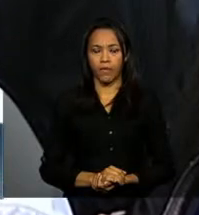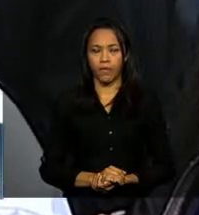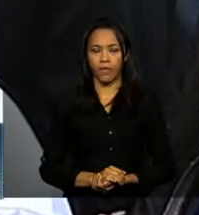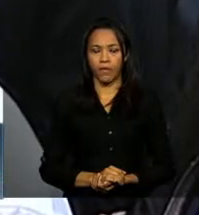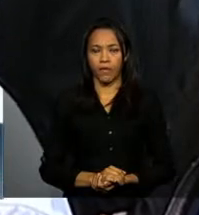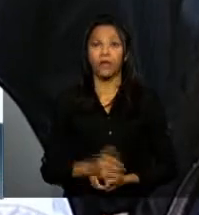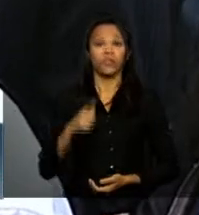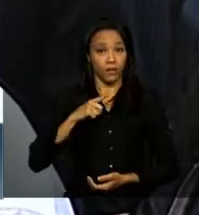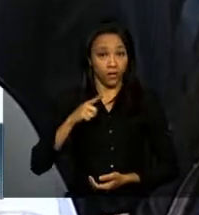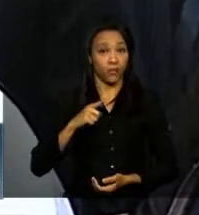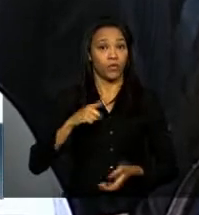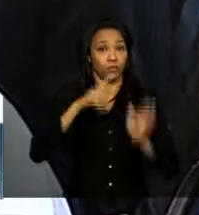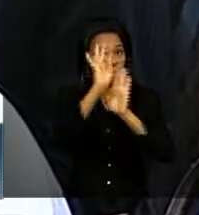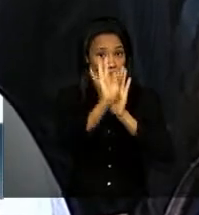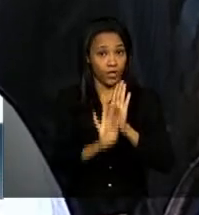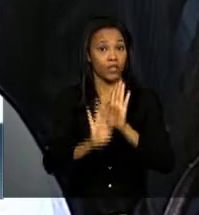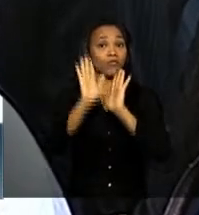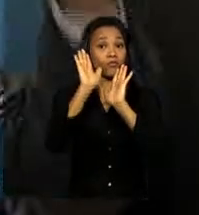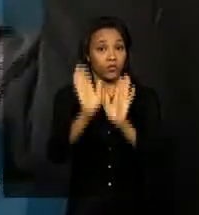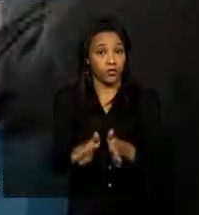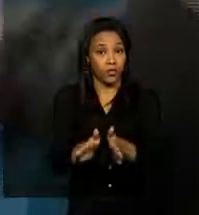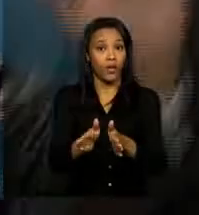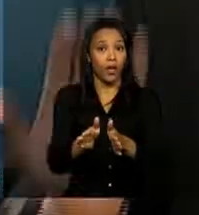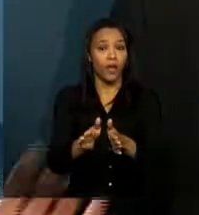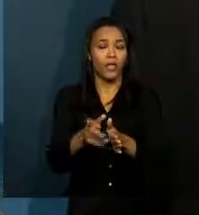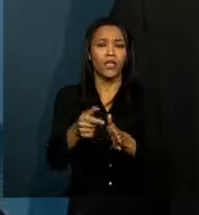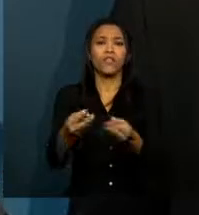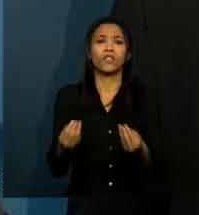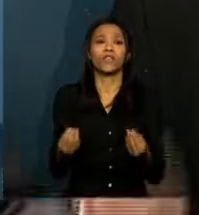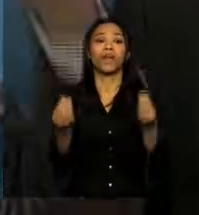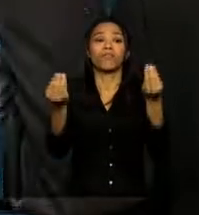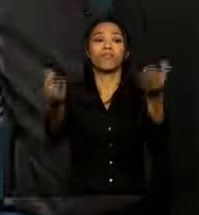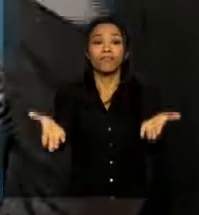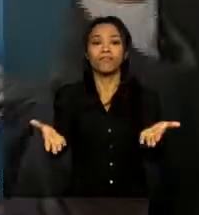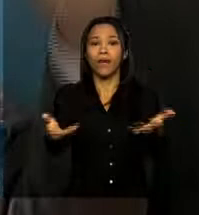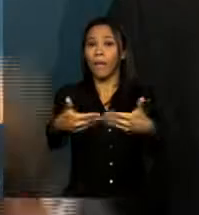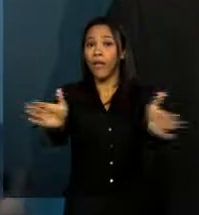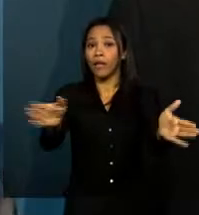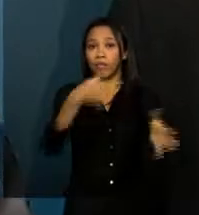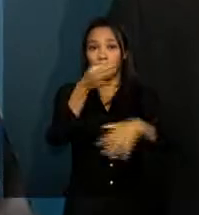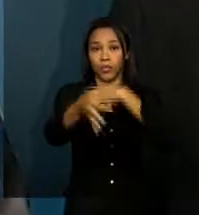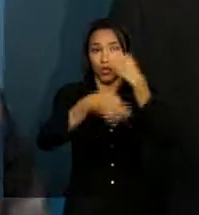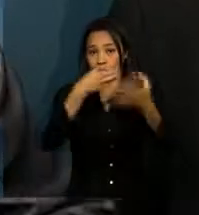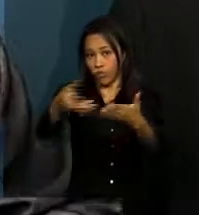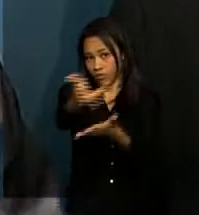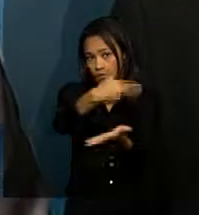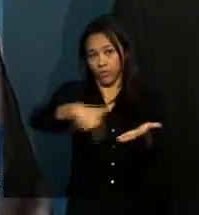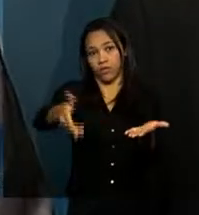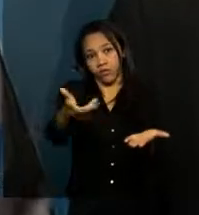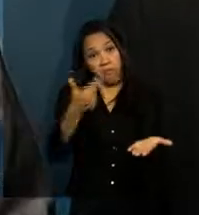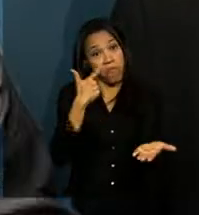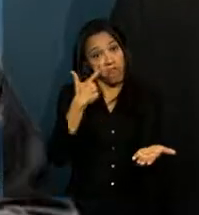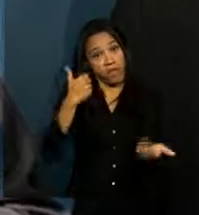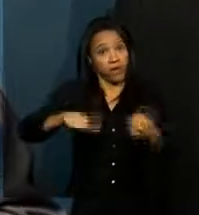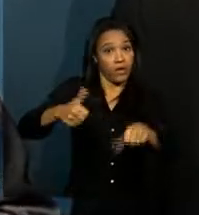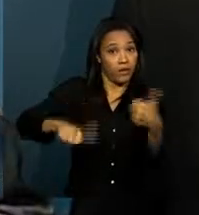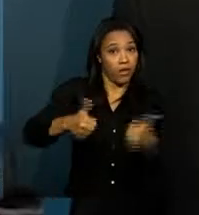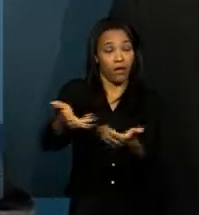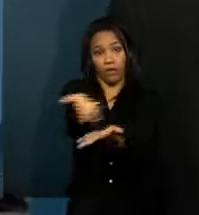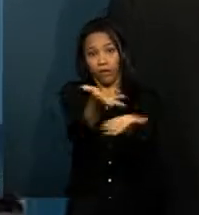Não, nós temos um texto preliminar que foi colocado em discussão pública agora. Agora vamos verificar as opiniões, vamos